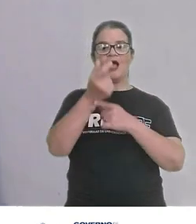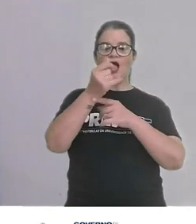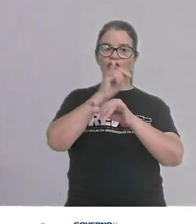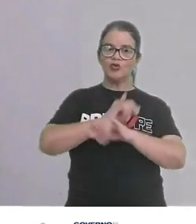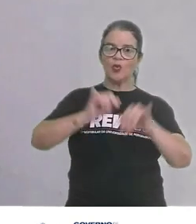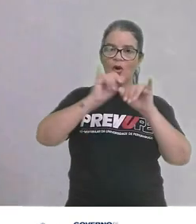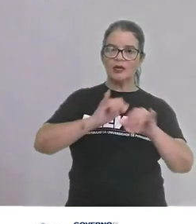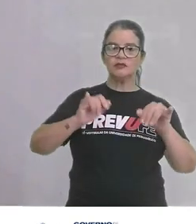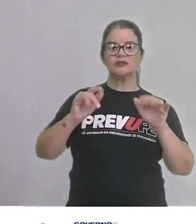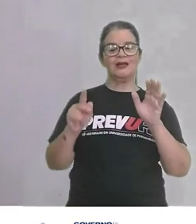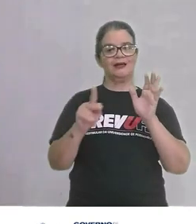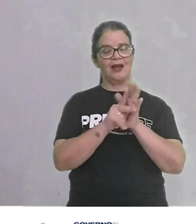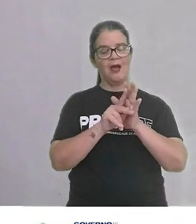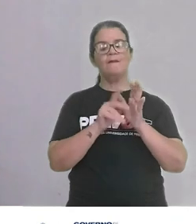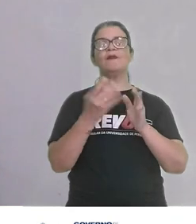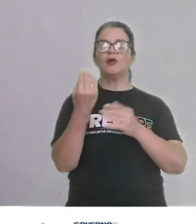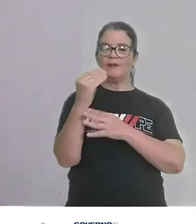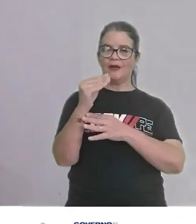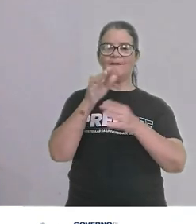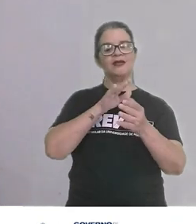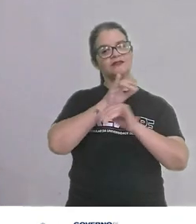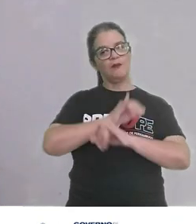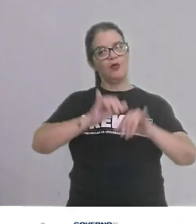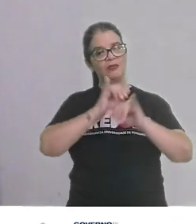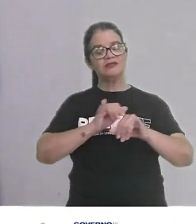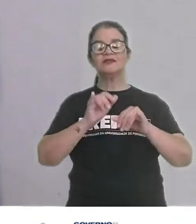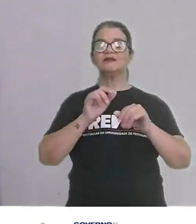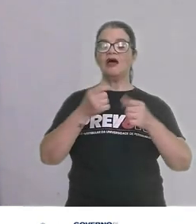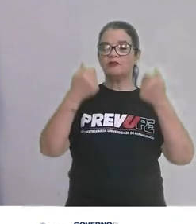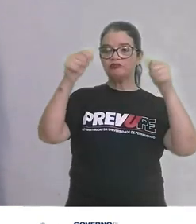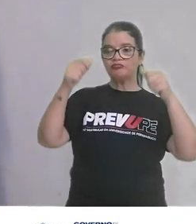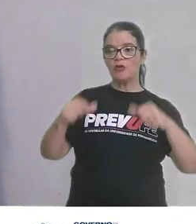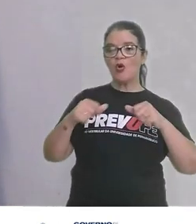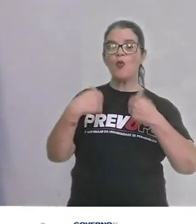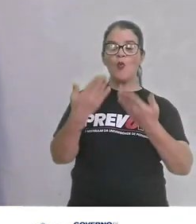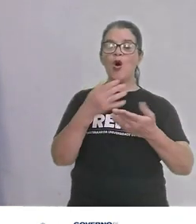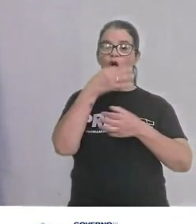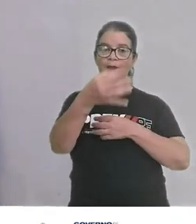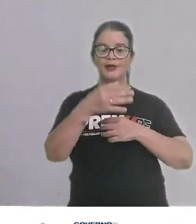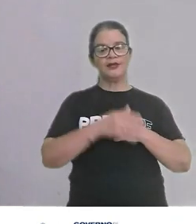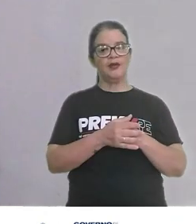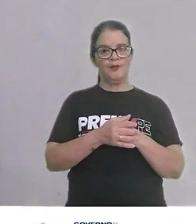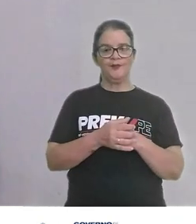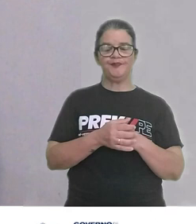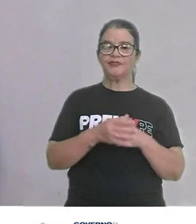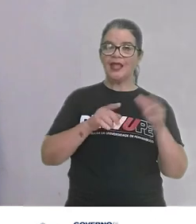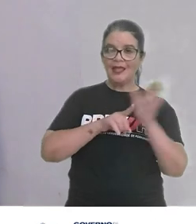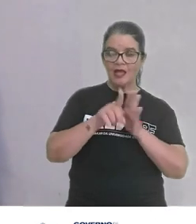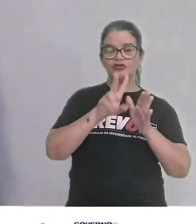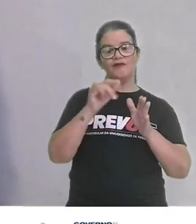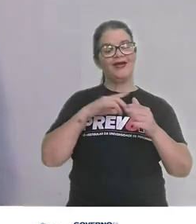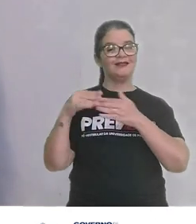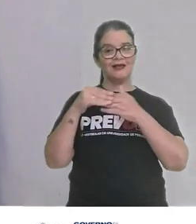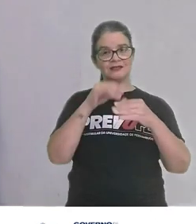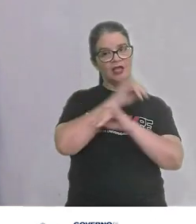anúncio na própria peça publicitária. Qual a sua opinião? E a questão vai trazer a